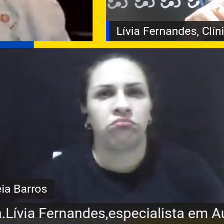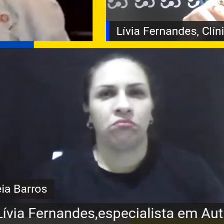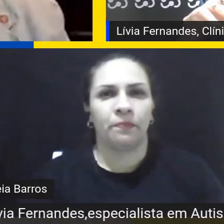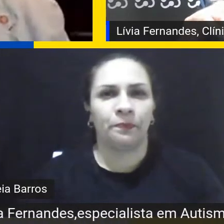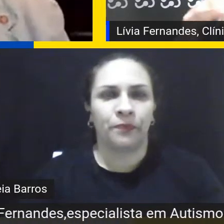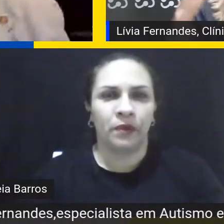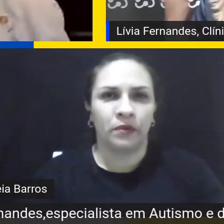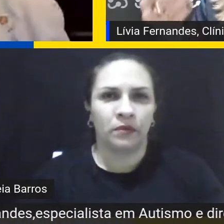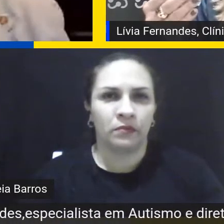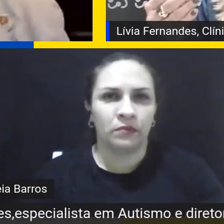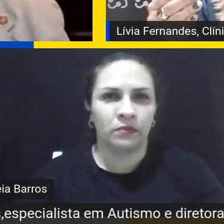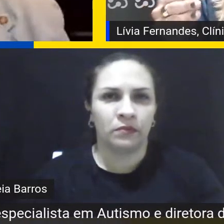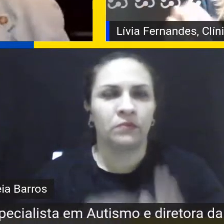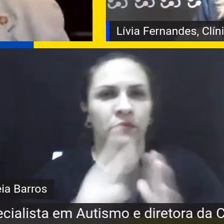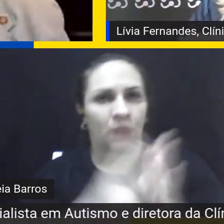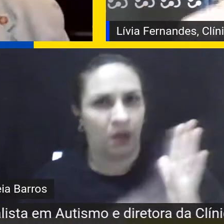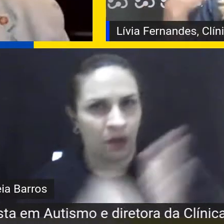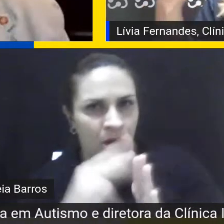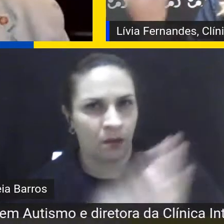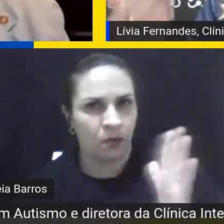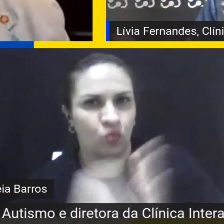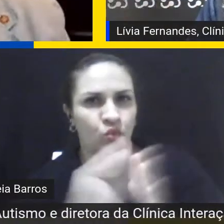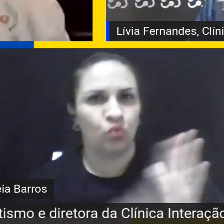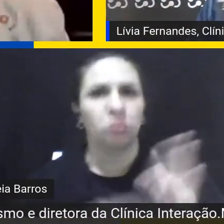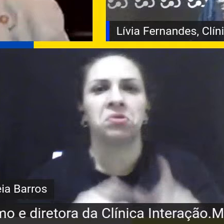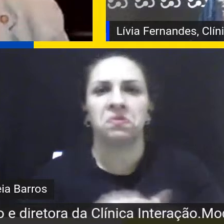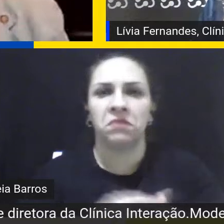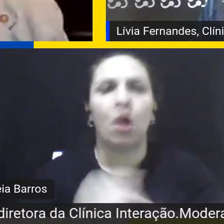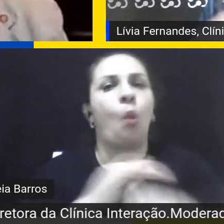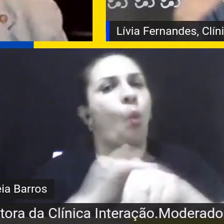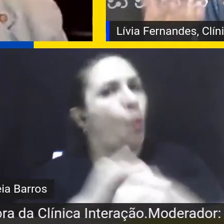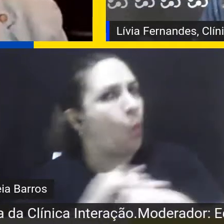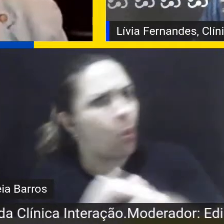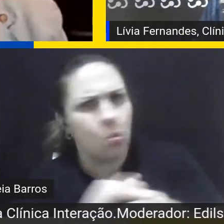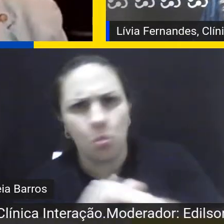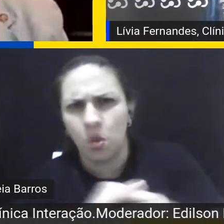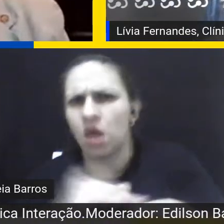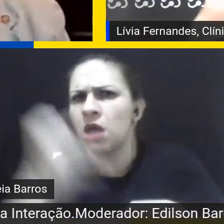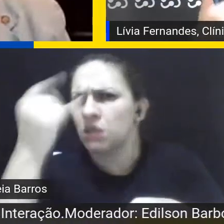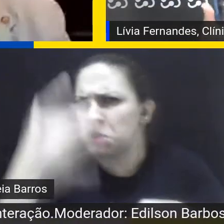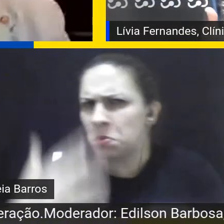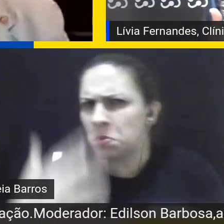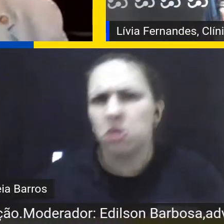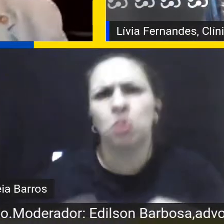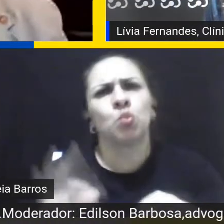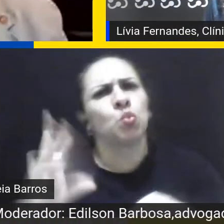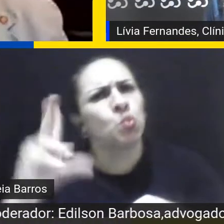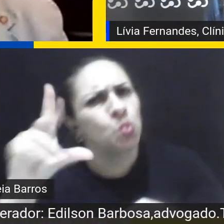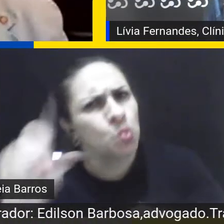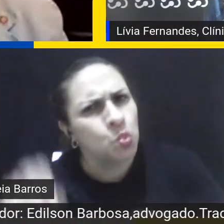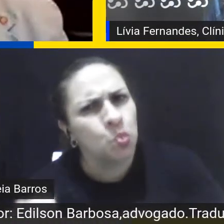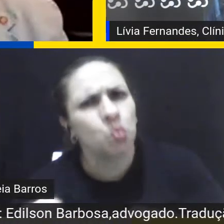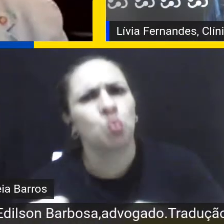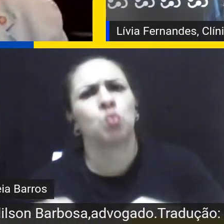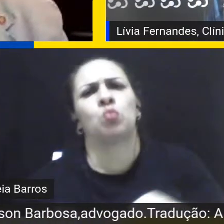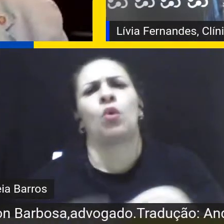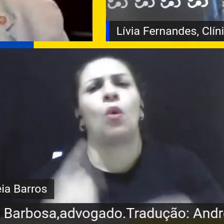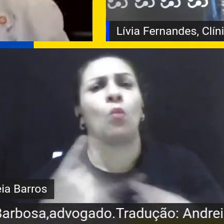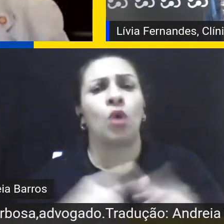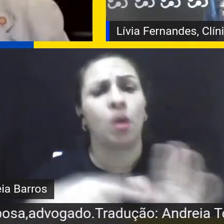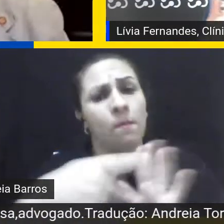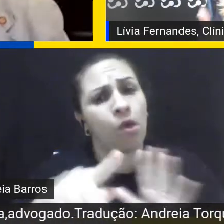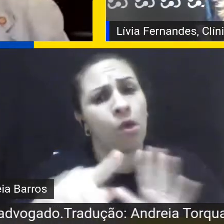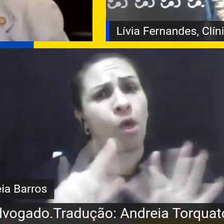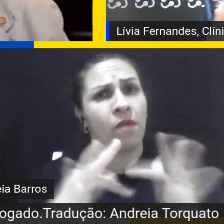questão da metodologia, a gente também conversa ali, eu explico para o pai, ele tem a tomada de decisão dele também na